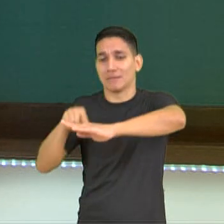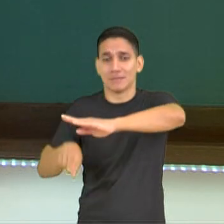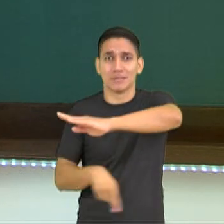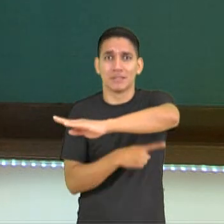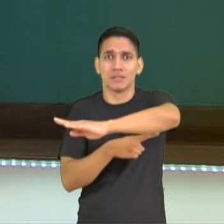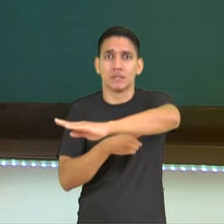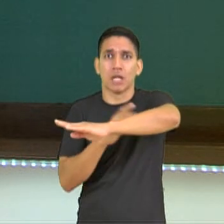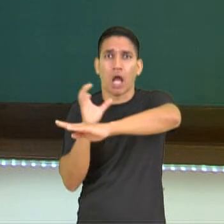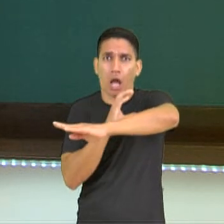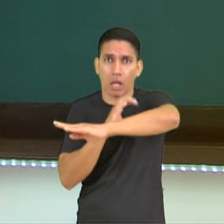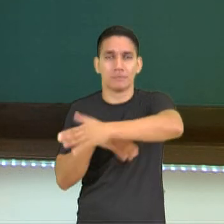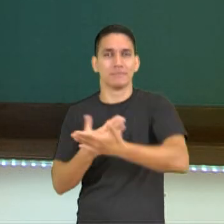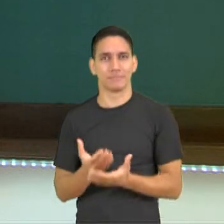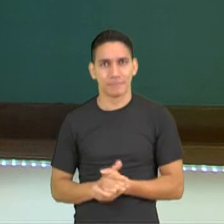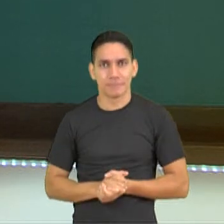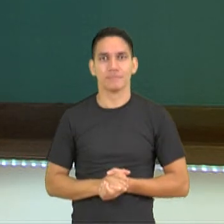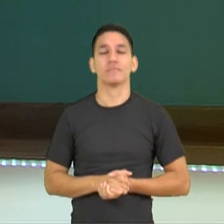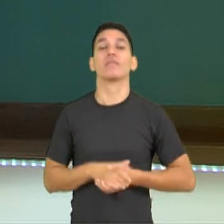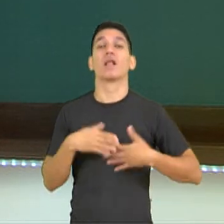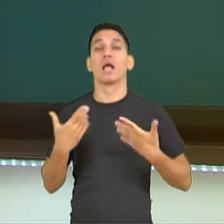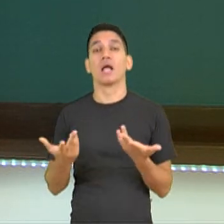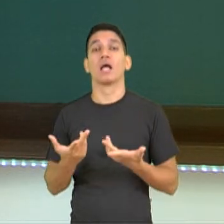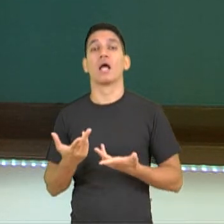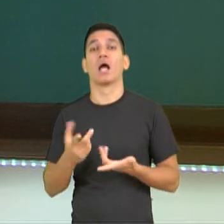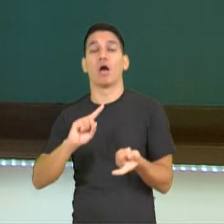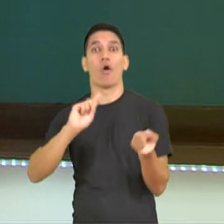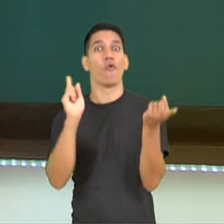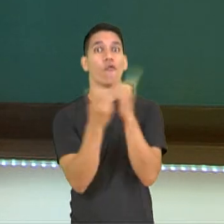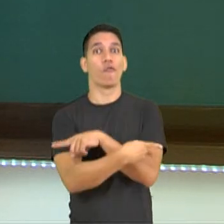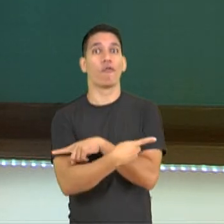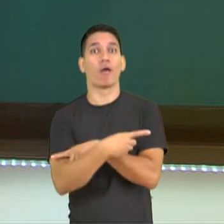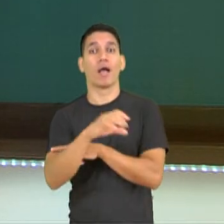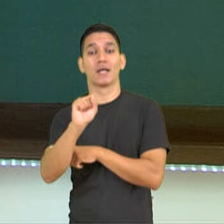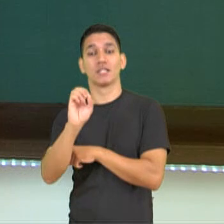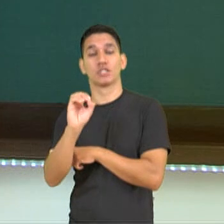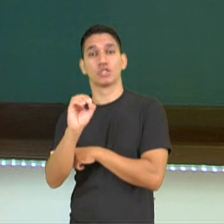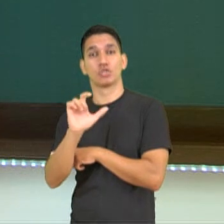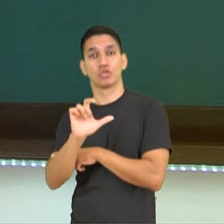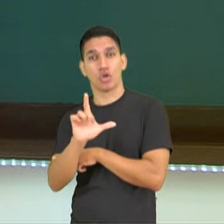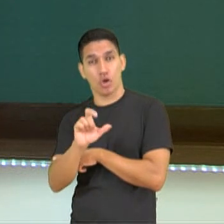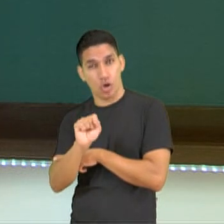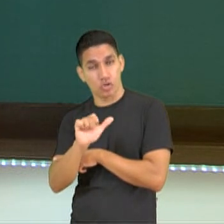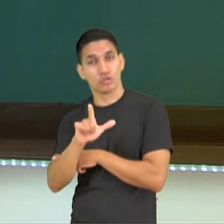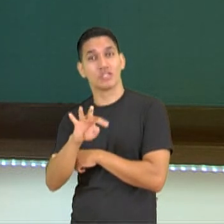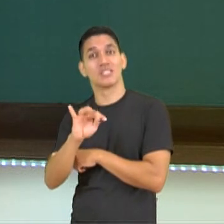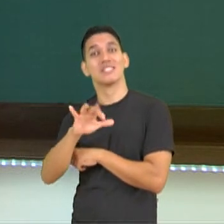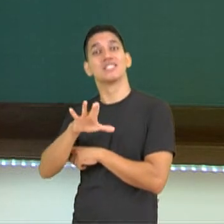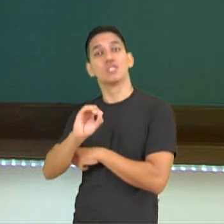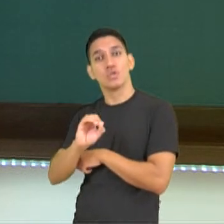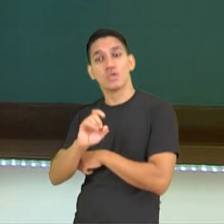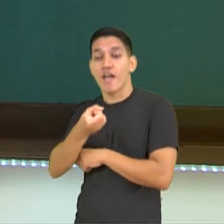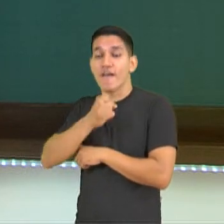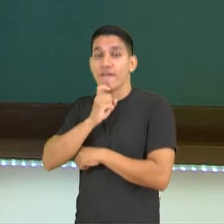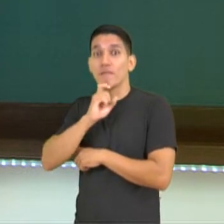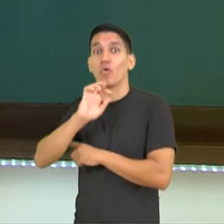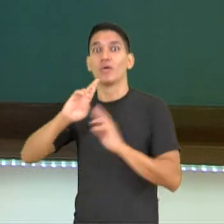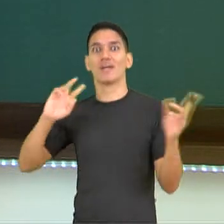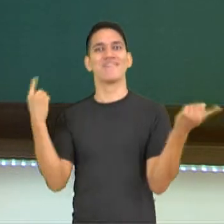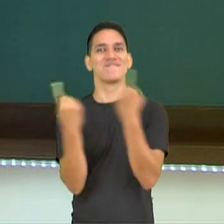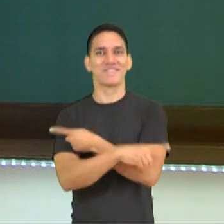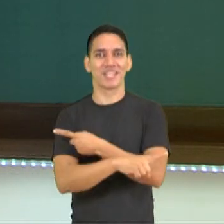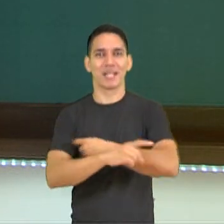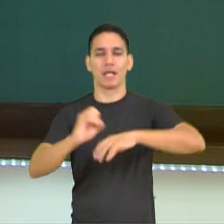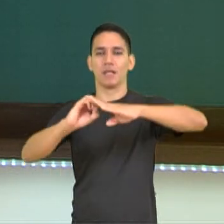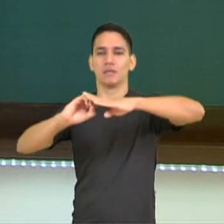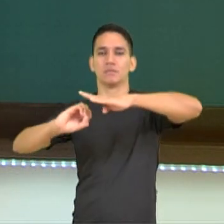ter. E o solstício de inverno é o contrário, é dia curtinho e noite longa, ou seja,